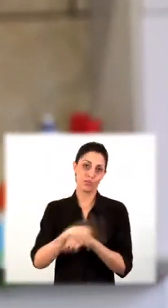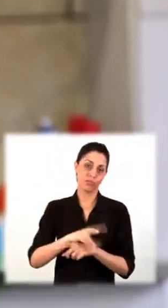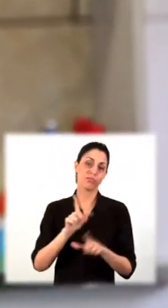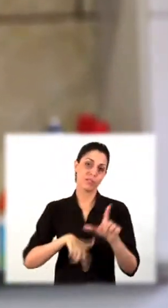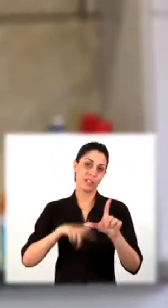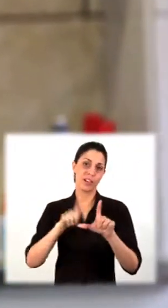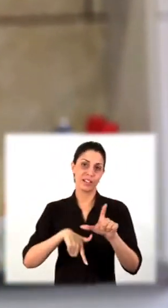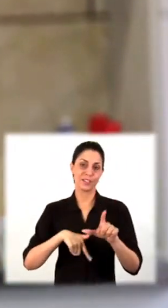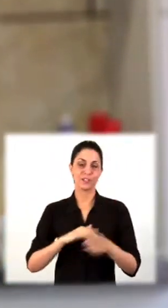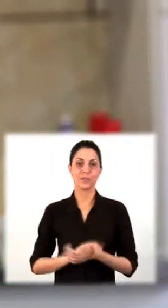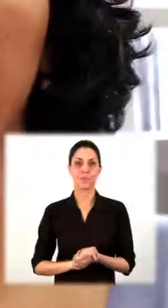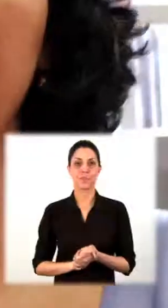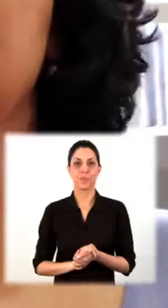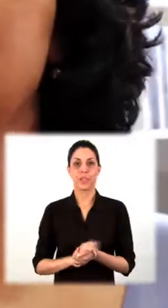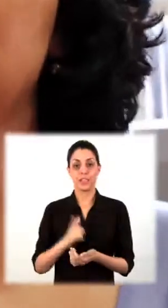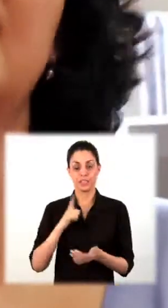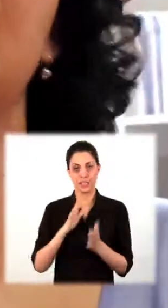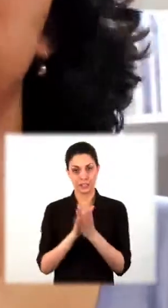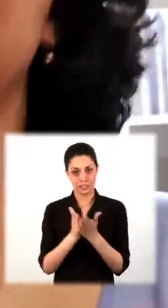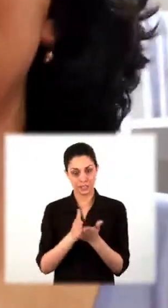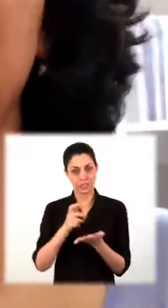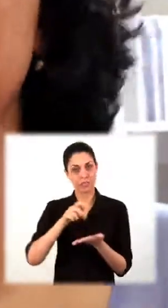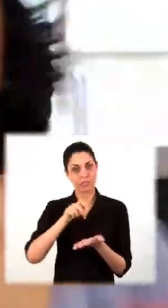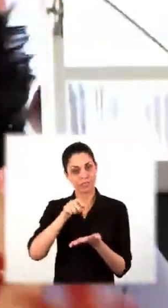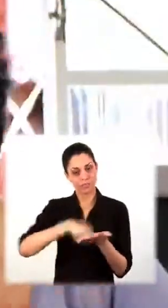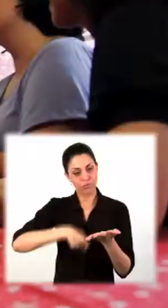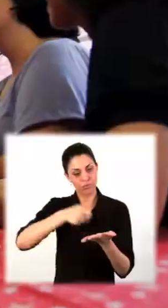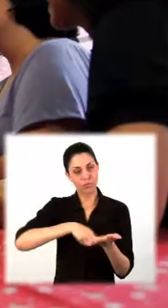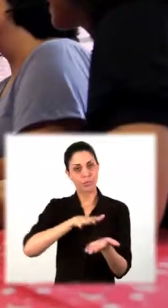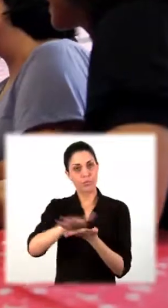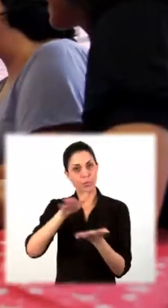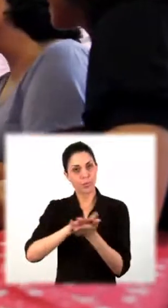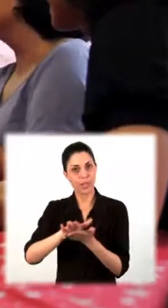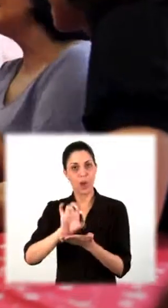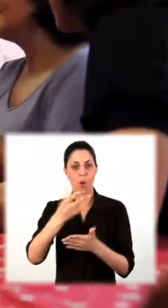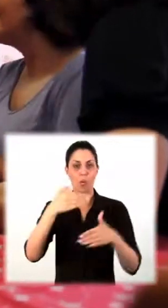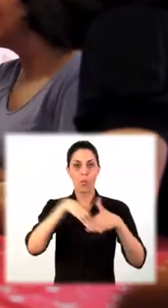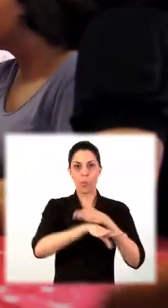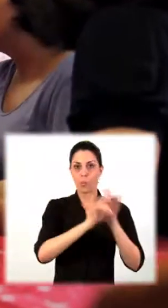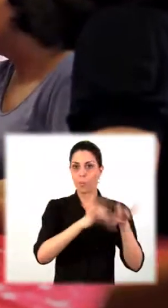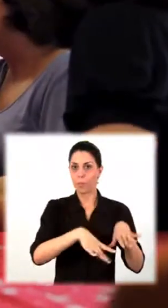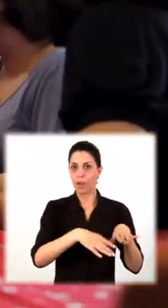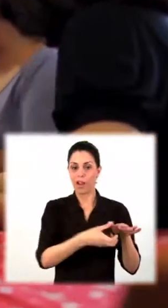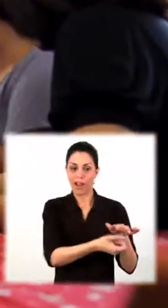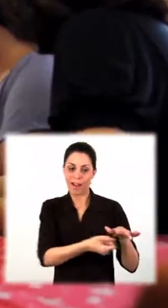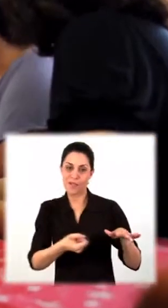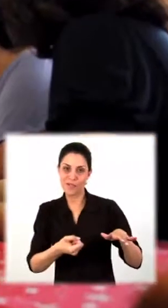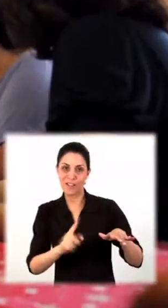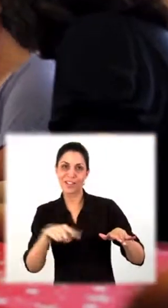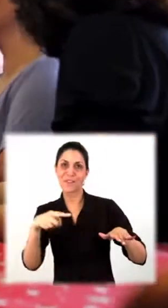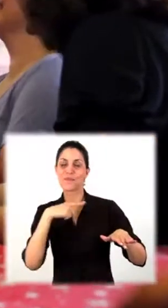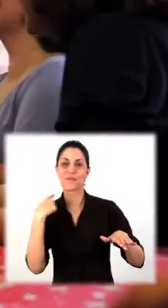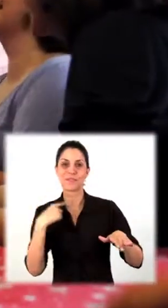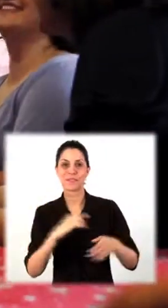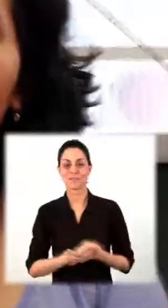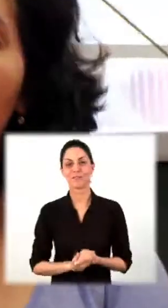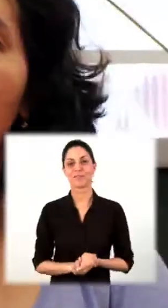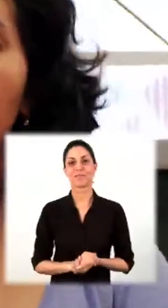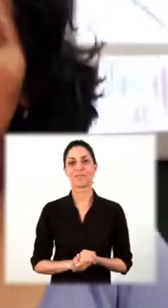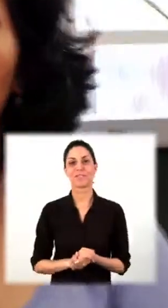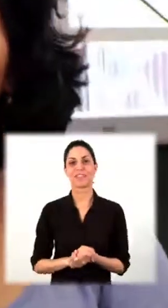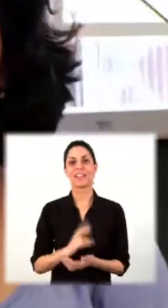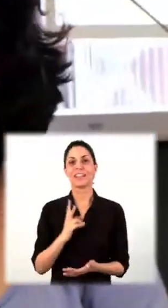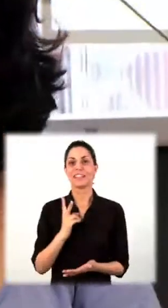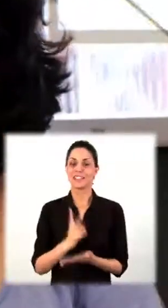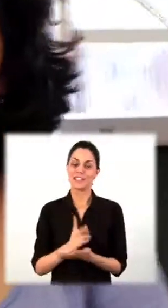para mim foi o curso perfeito. Publica esses seus textos ou aquele texto que você tem escrito e deixado numa gaveta para um momento? Como é que tá o texto? Na